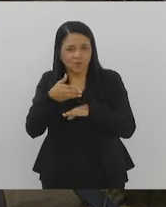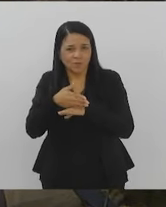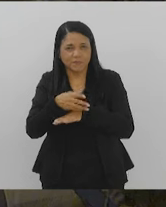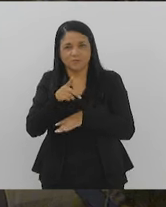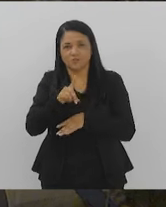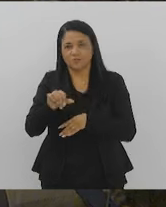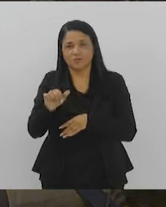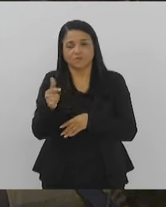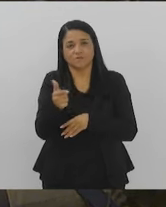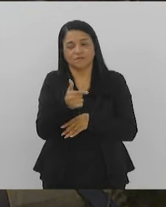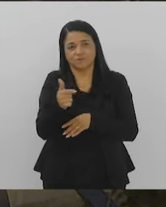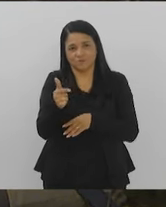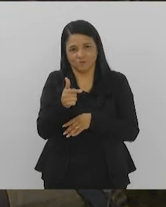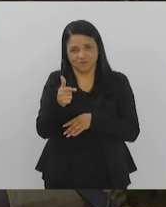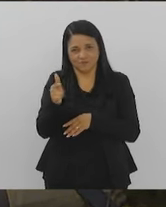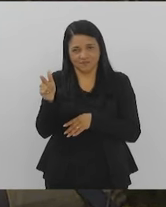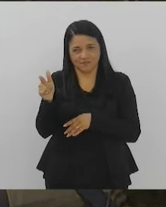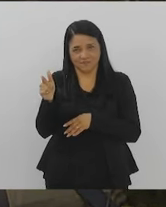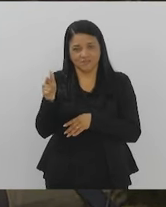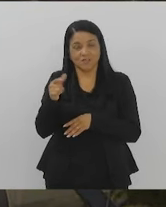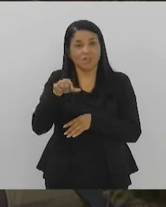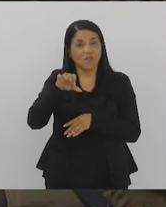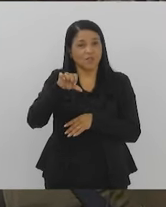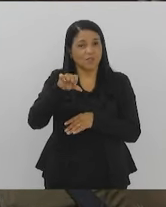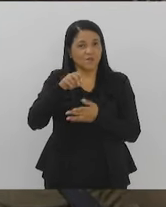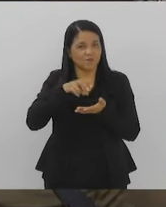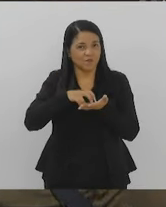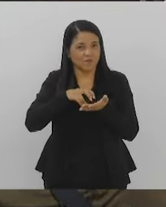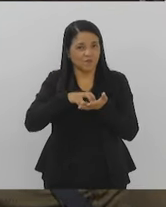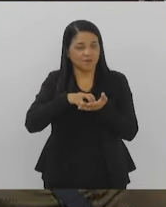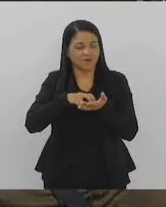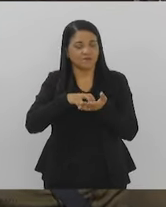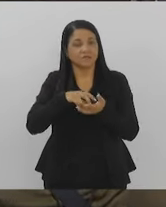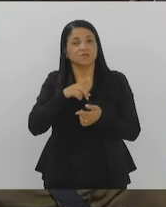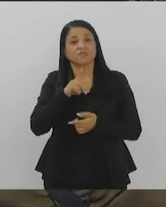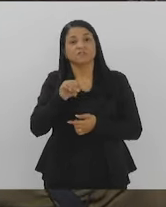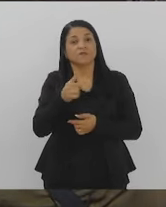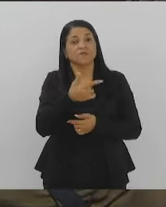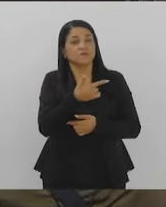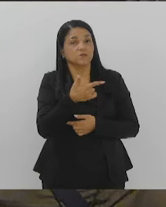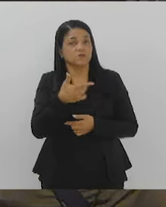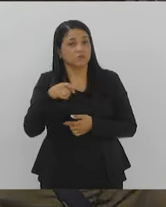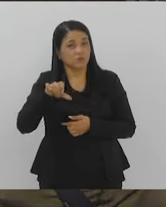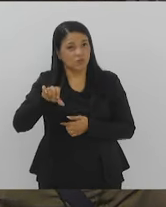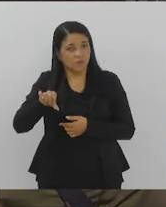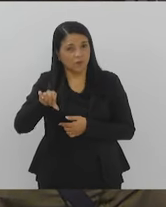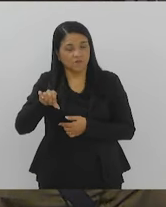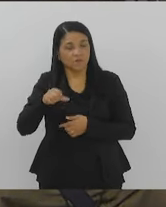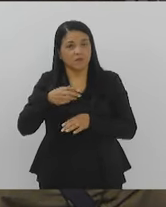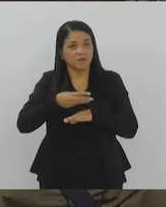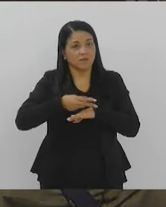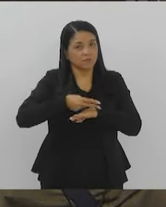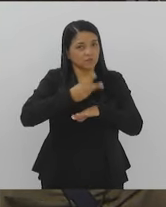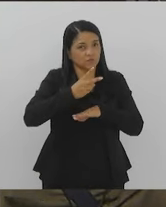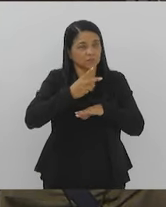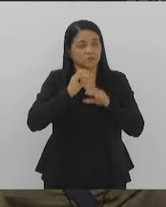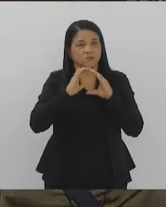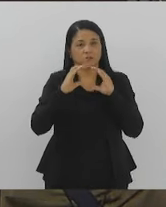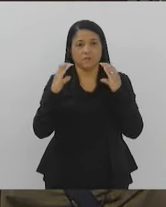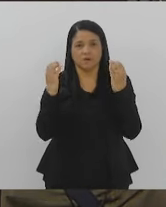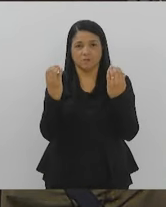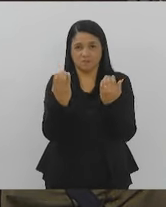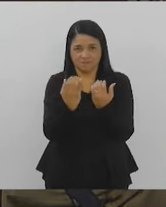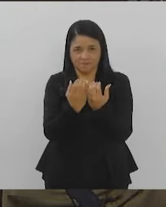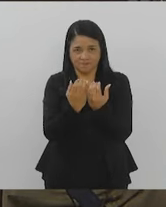22, 9 horas, e no dia 29, às 14 horas, no Maracanãzinho.